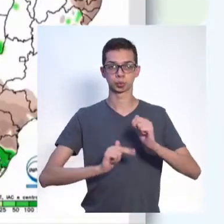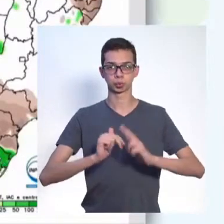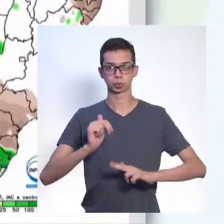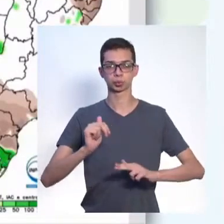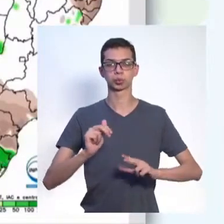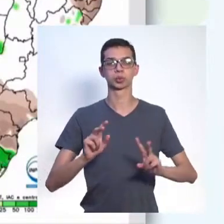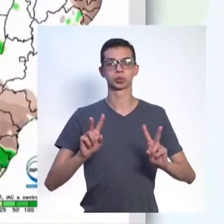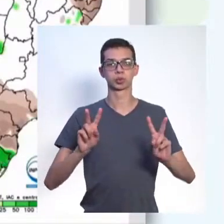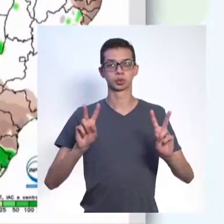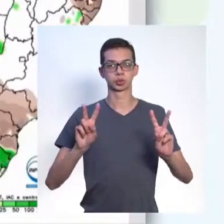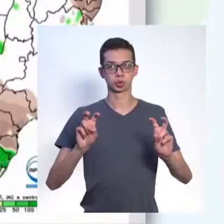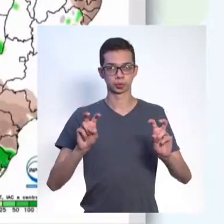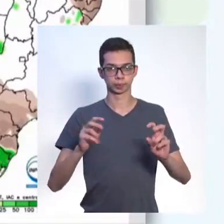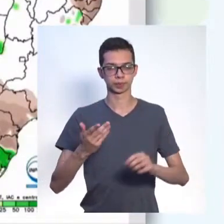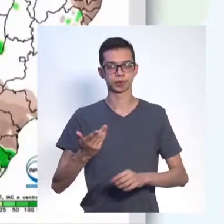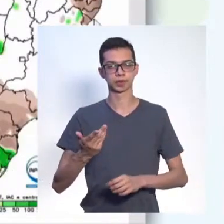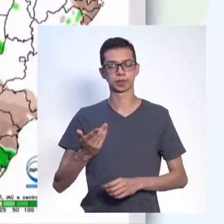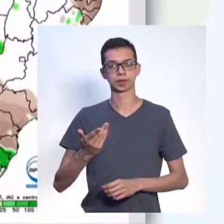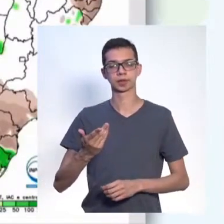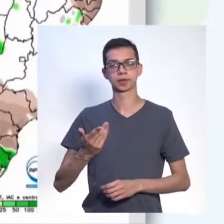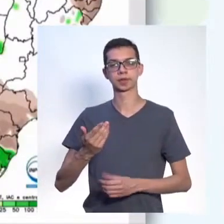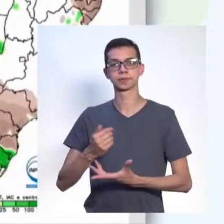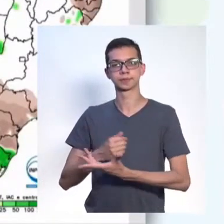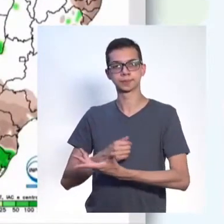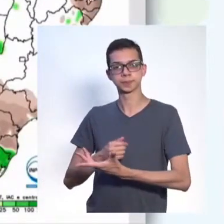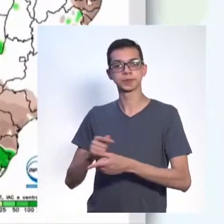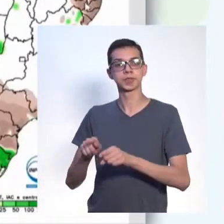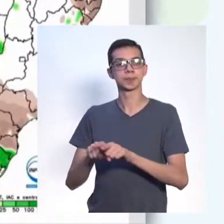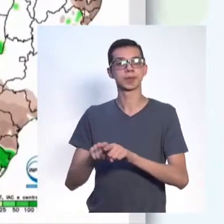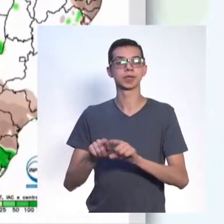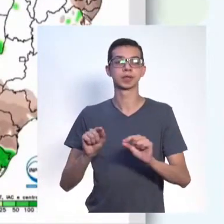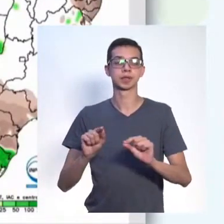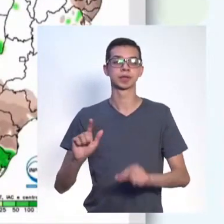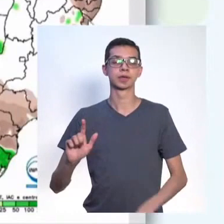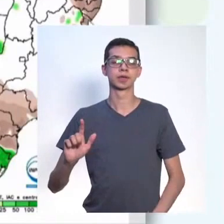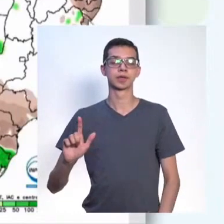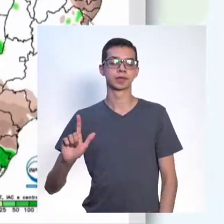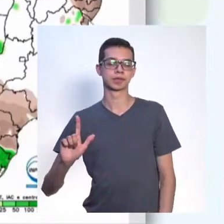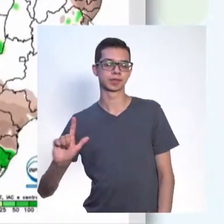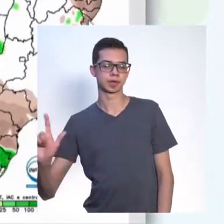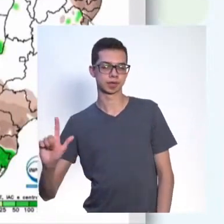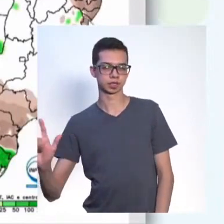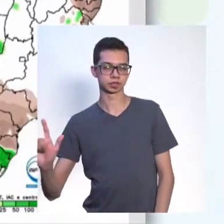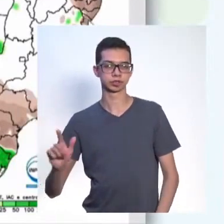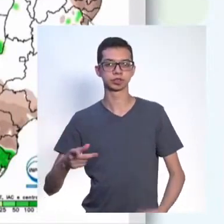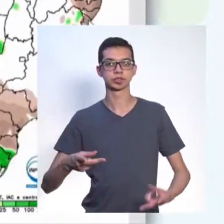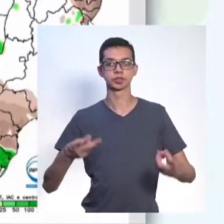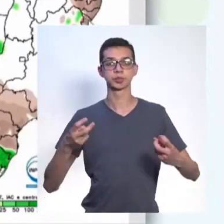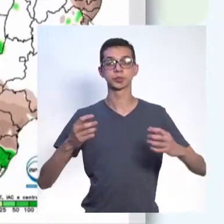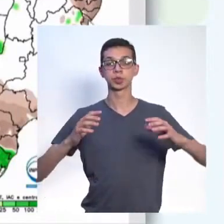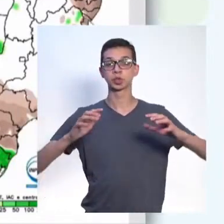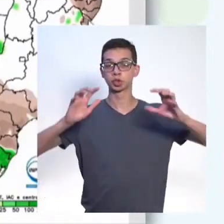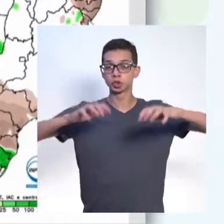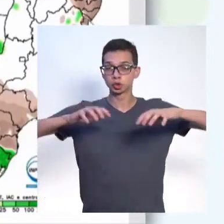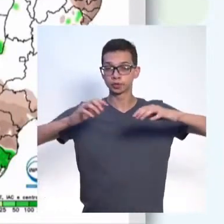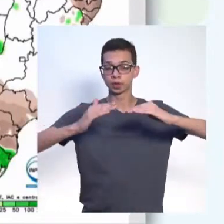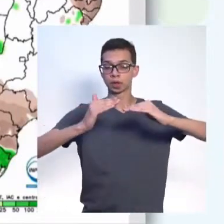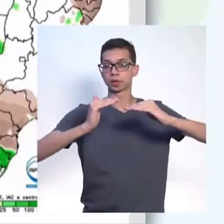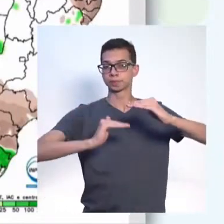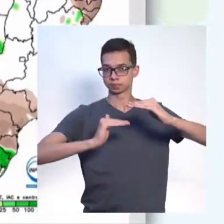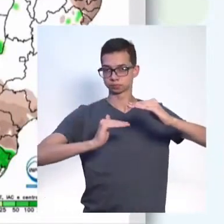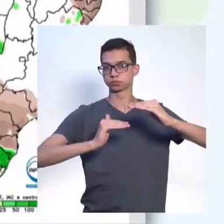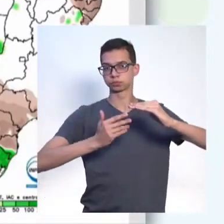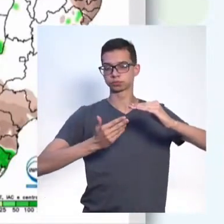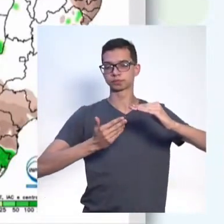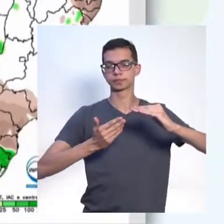sistemas frontais. Para o leste do Nordeste também a gente observa que as chuvas ficaram abaixo da média para o mês de julho, e também para toda